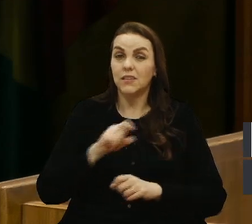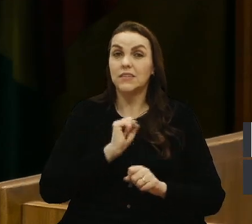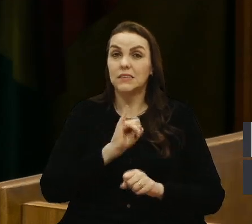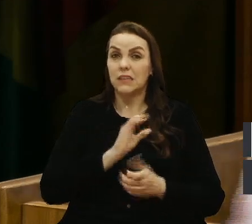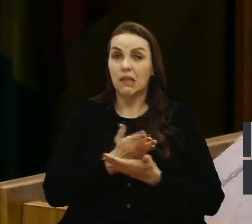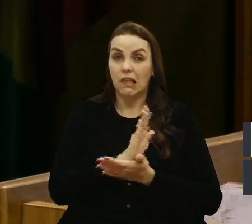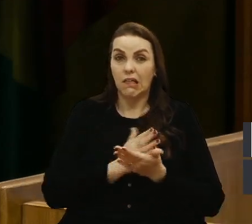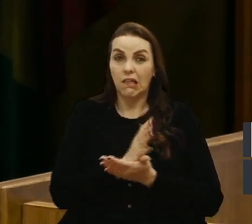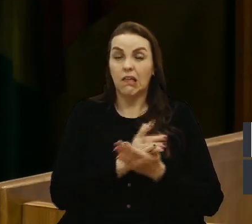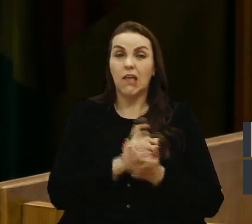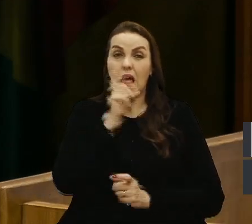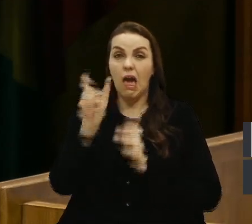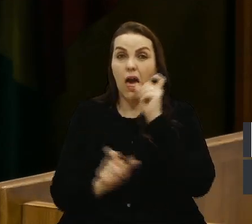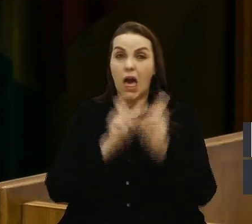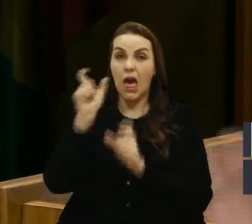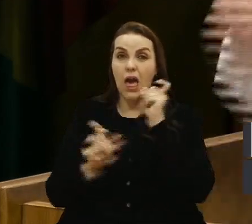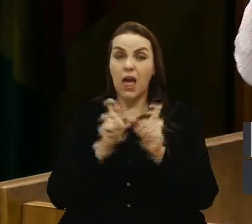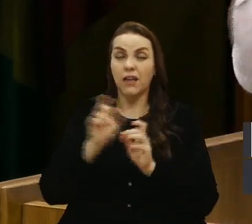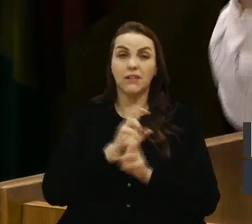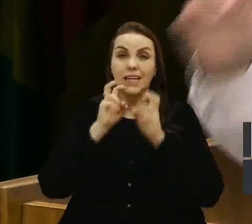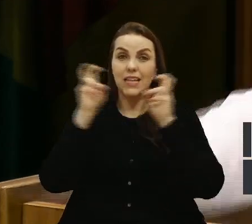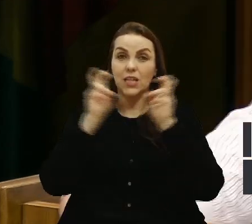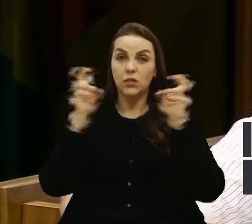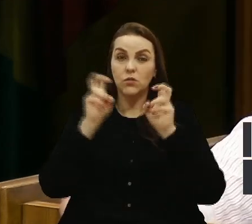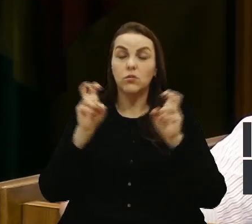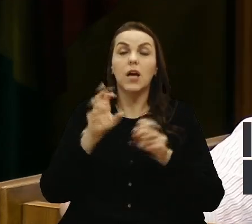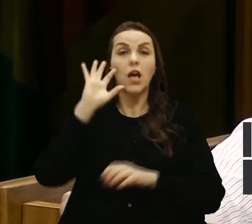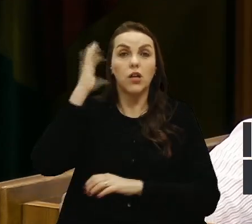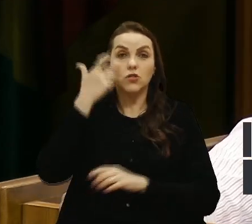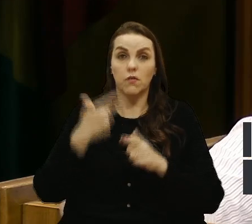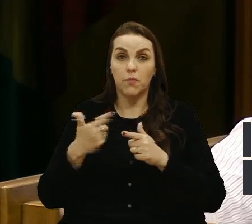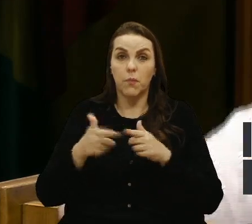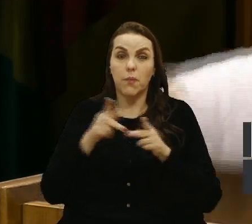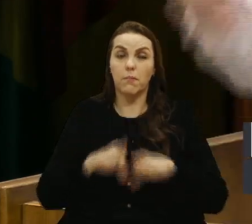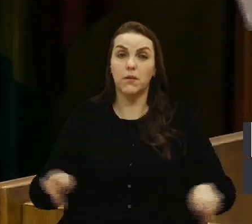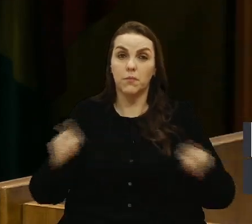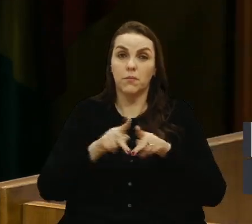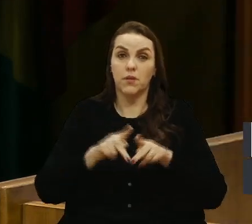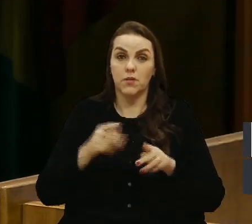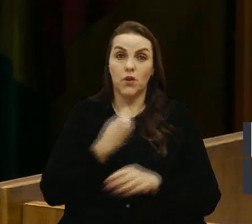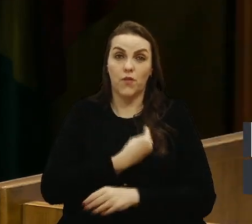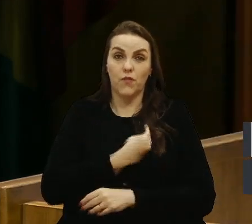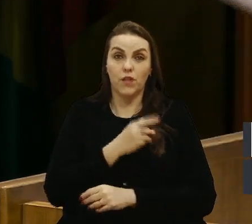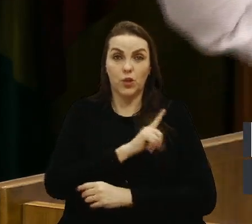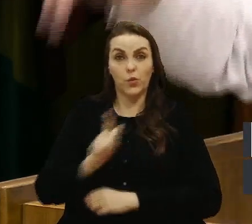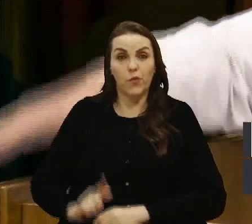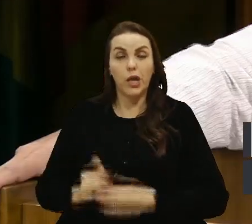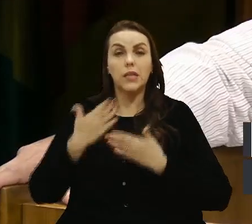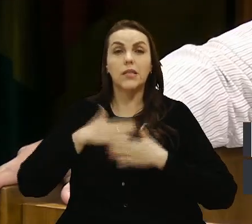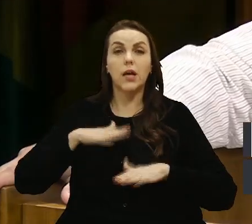e com os gritos, resolvam o problema do povo, que a vida do governo fica bem mais tranquila em